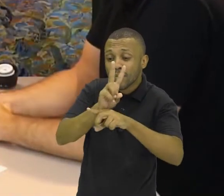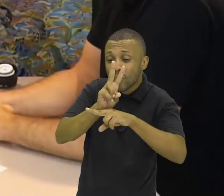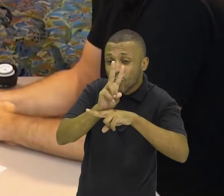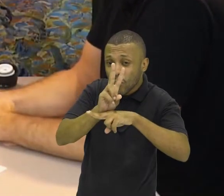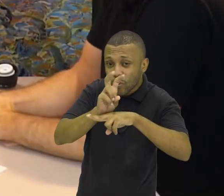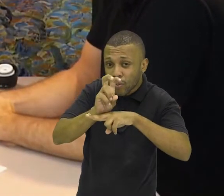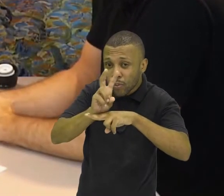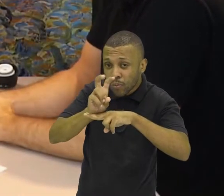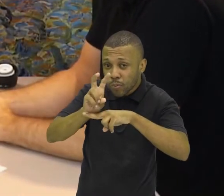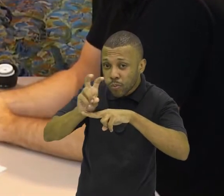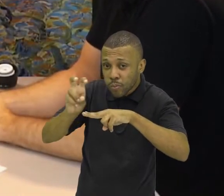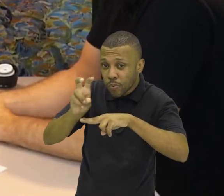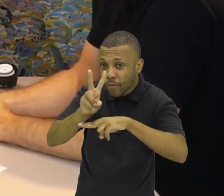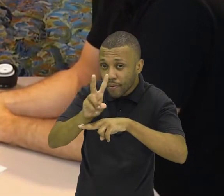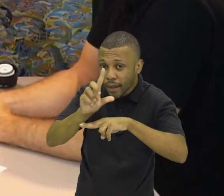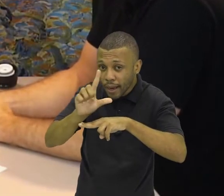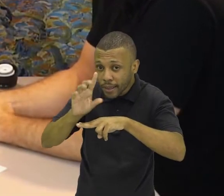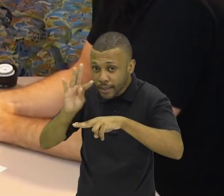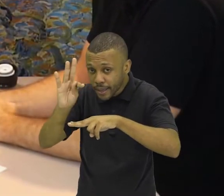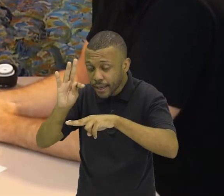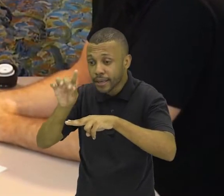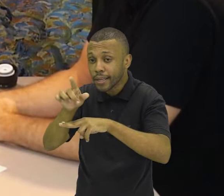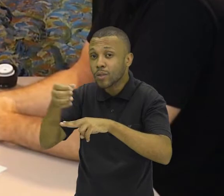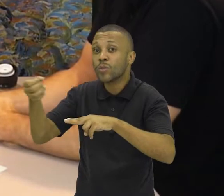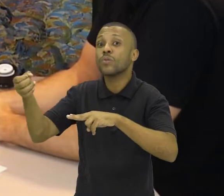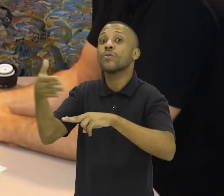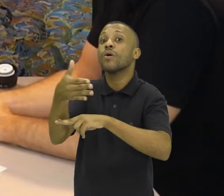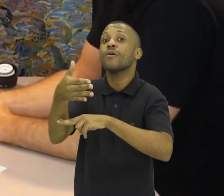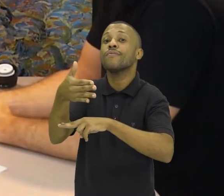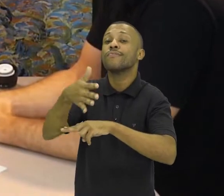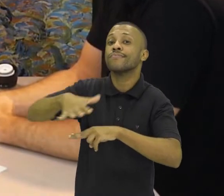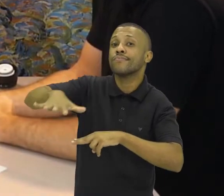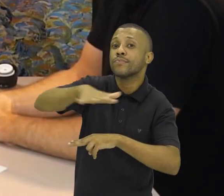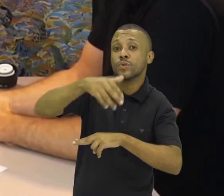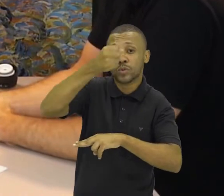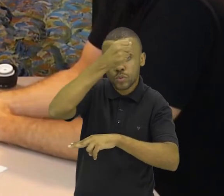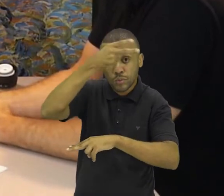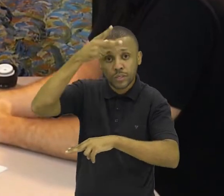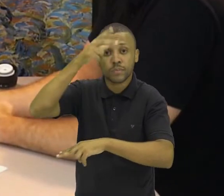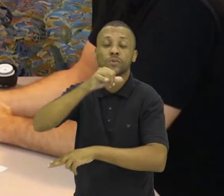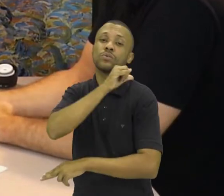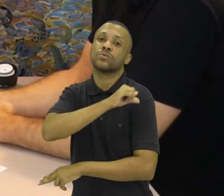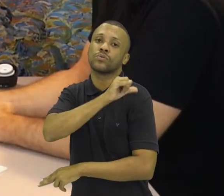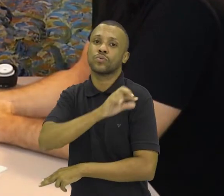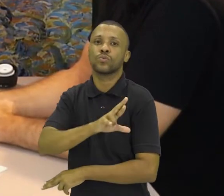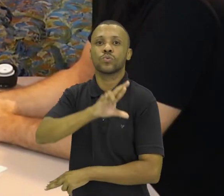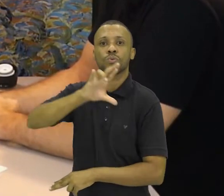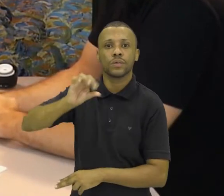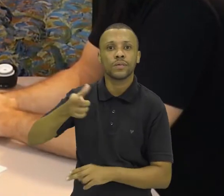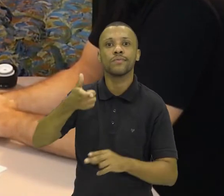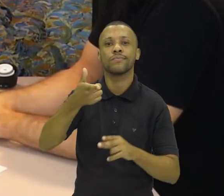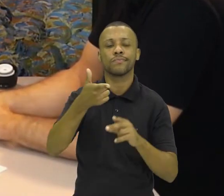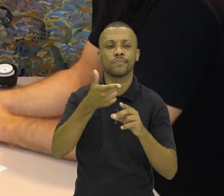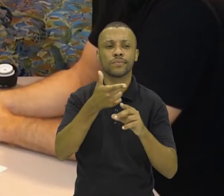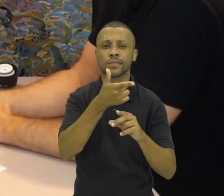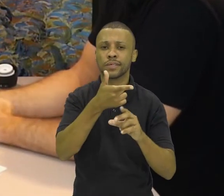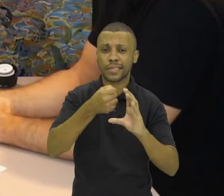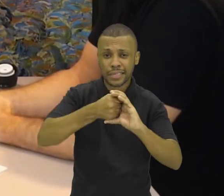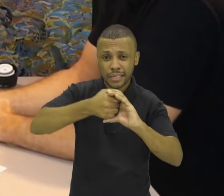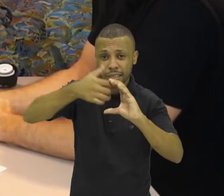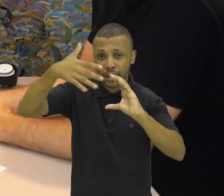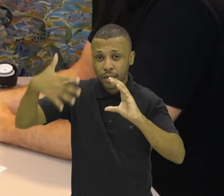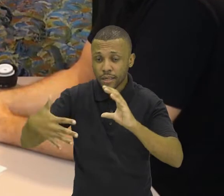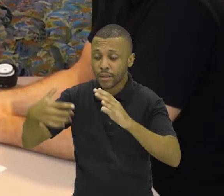transporte urbano super recente, recém-instalado na cidade do Rio de Janeiro, que em muitos outros aspectos é um